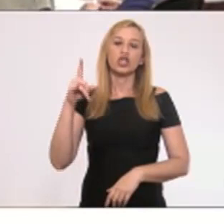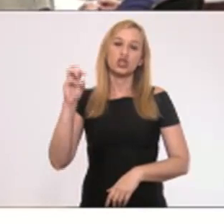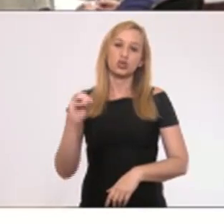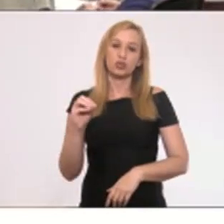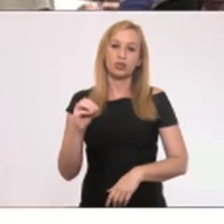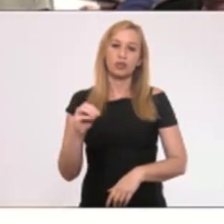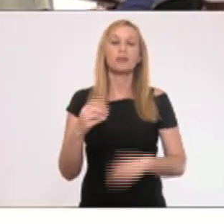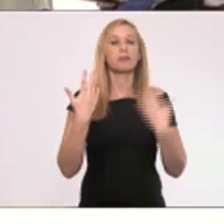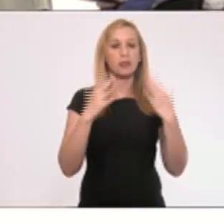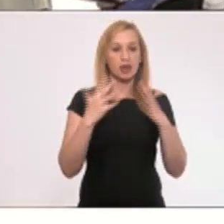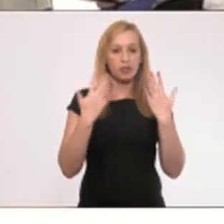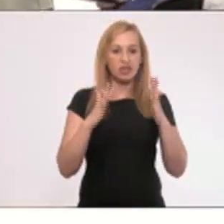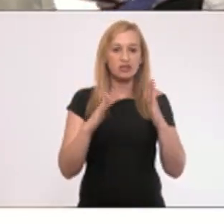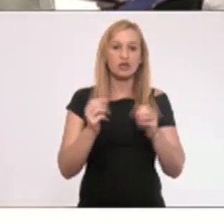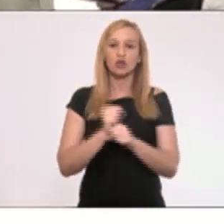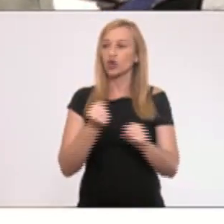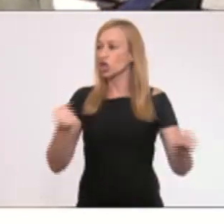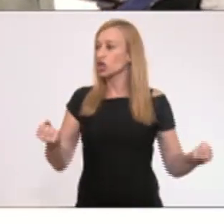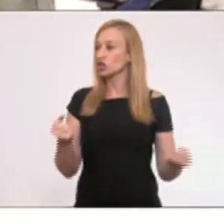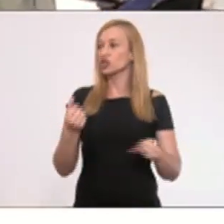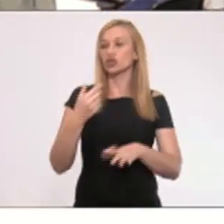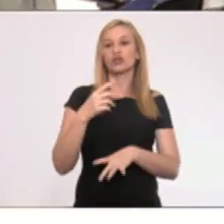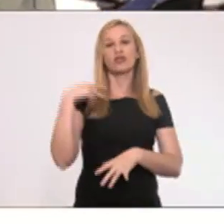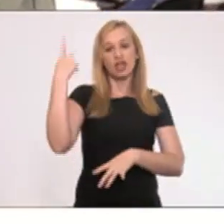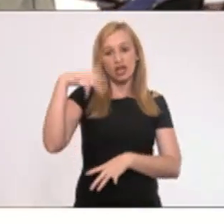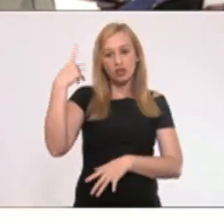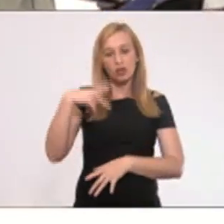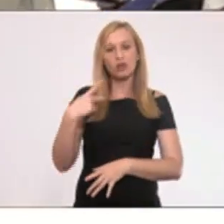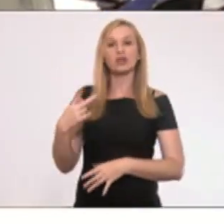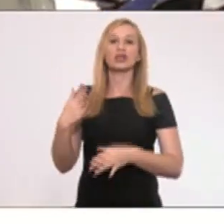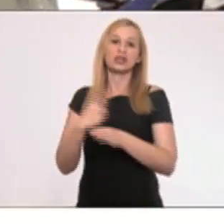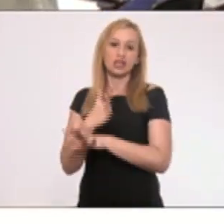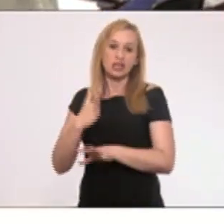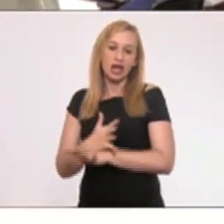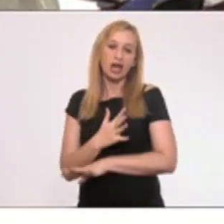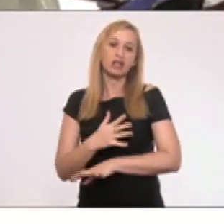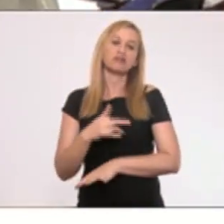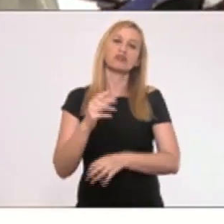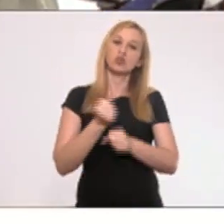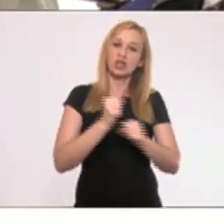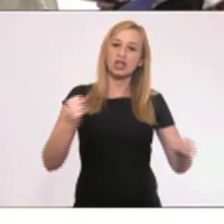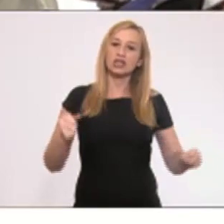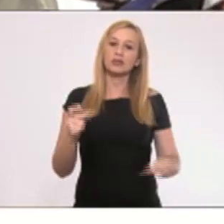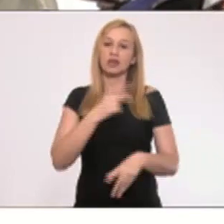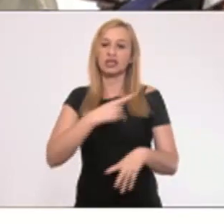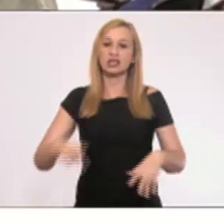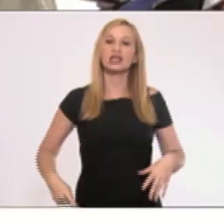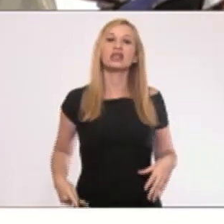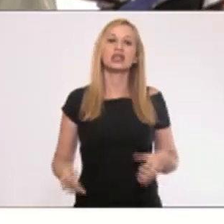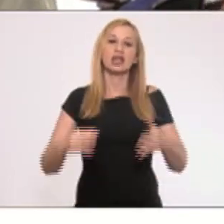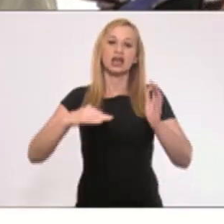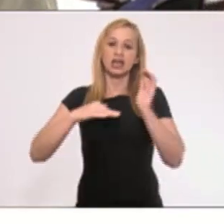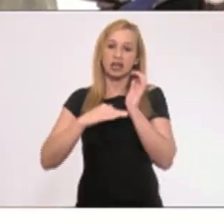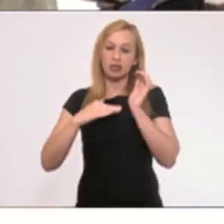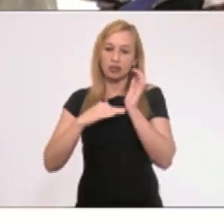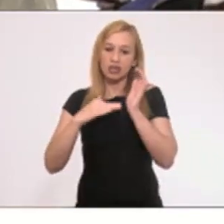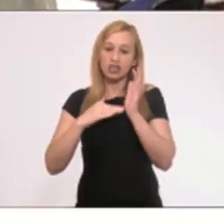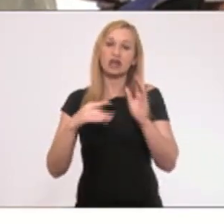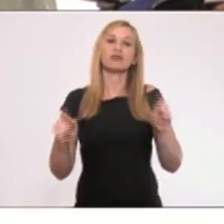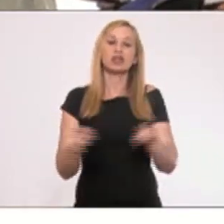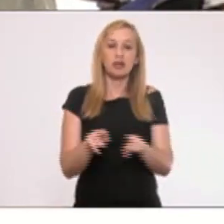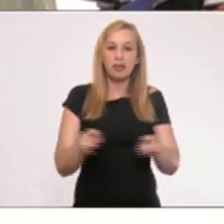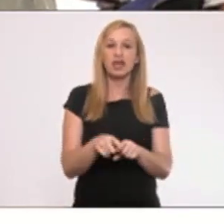Caiado. Doutor Aloysio foi um grande vereador para essa cidade, foi um grande presidente da Câmara Municipal. E nessa senda